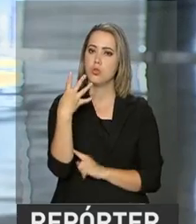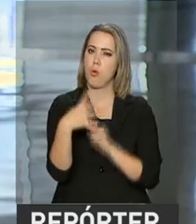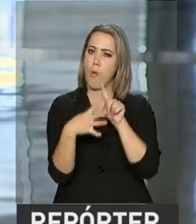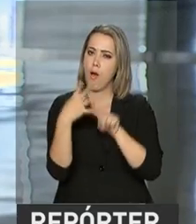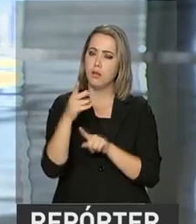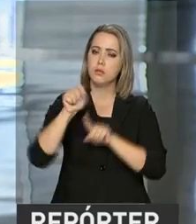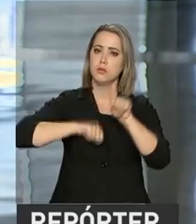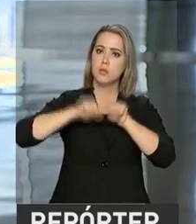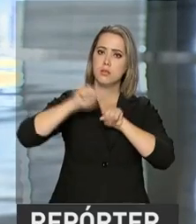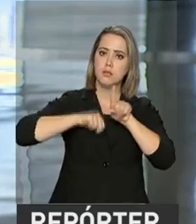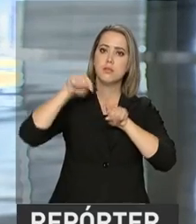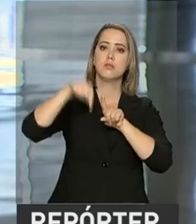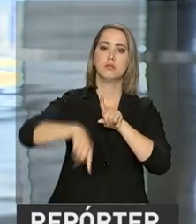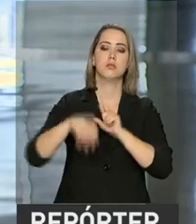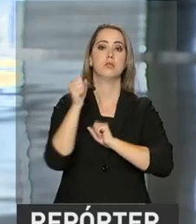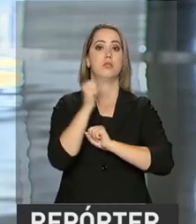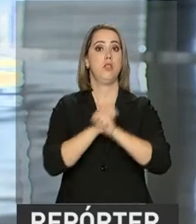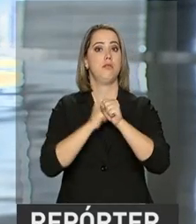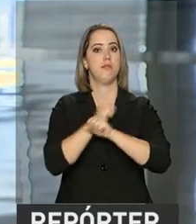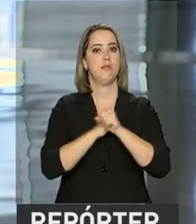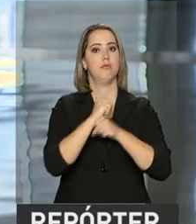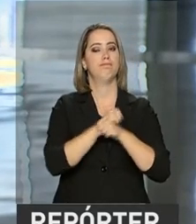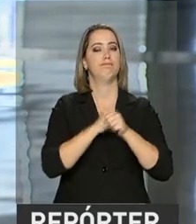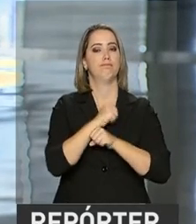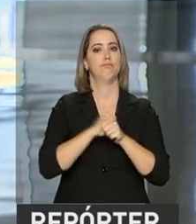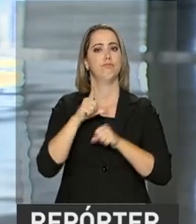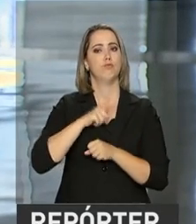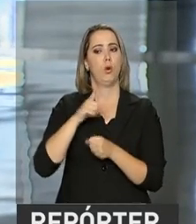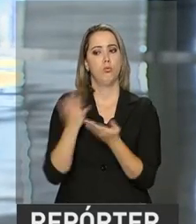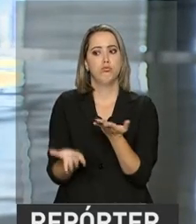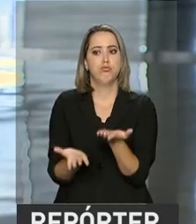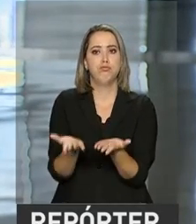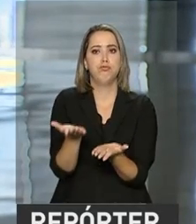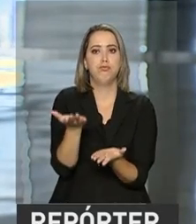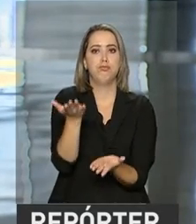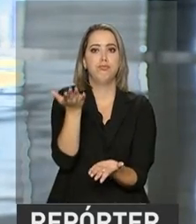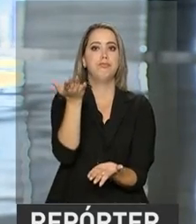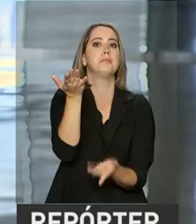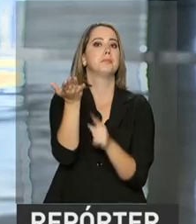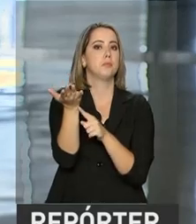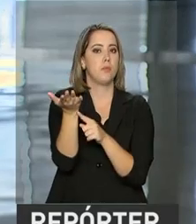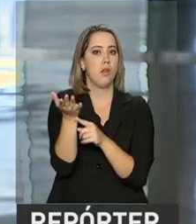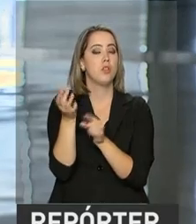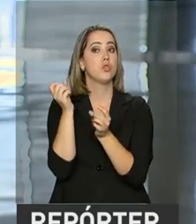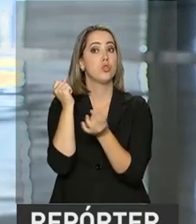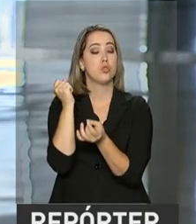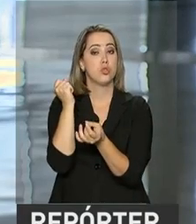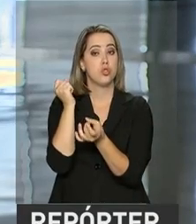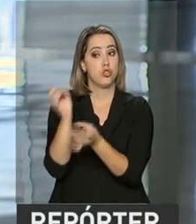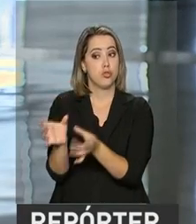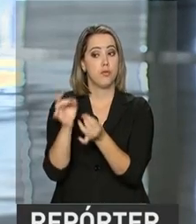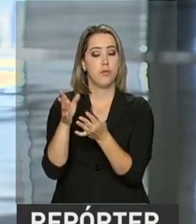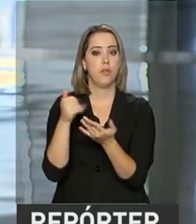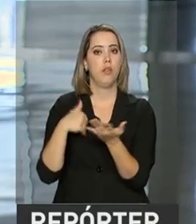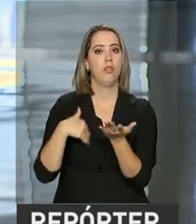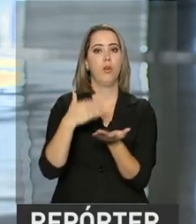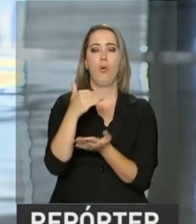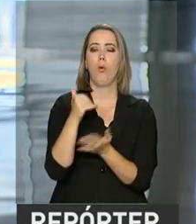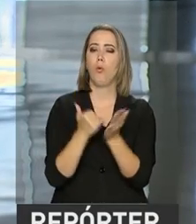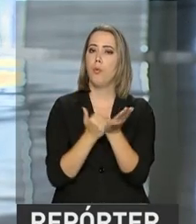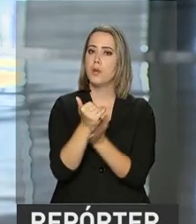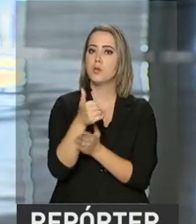primeiros meses de 2017 tem o maior saldo da balança comercial brasileira desde